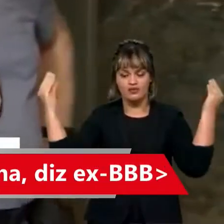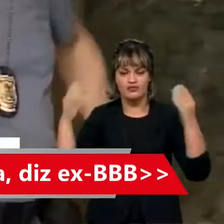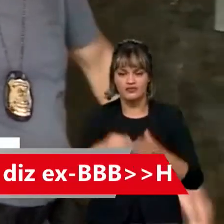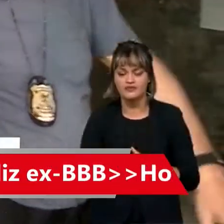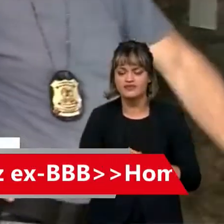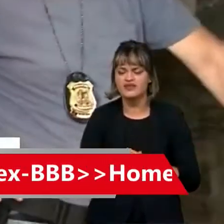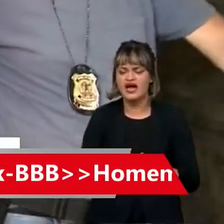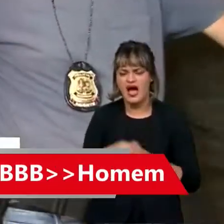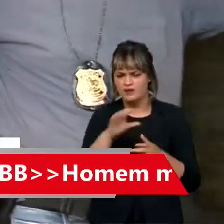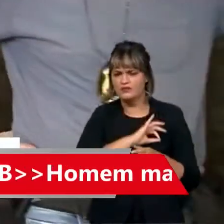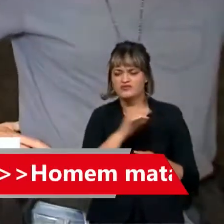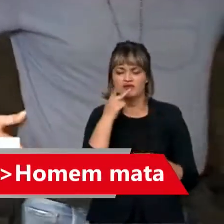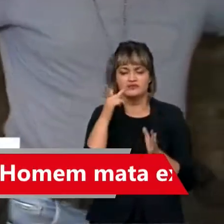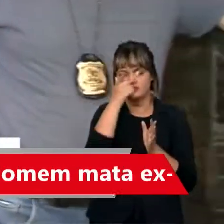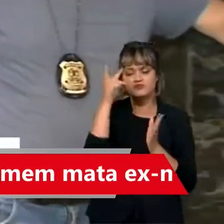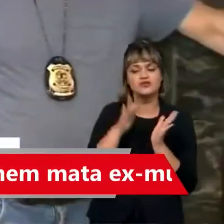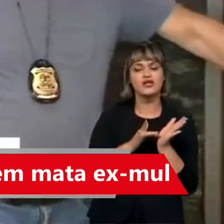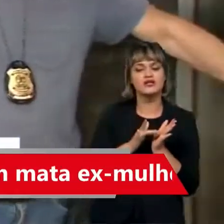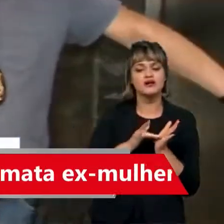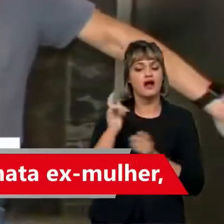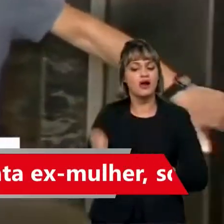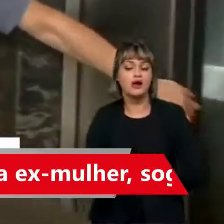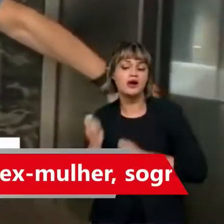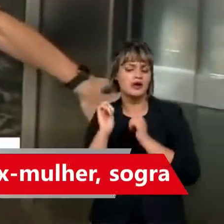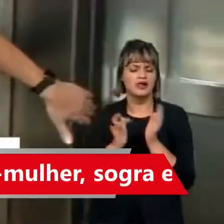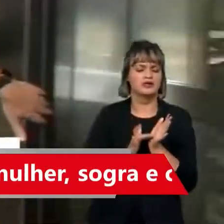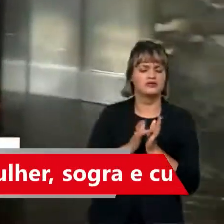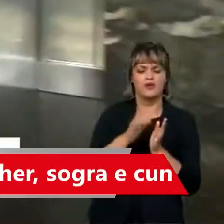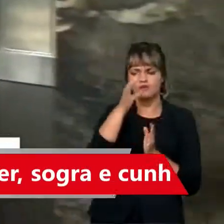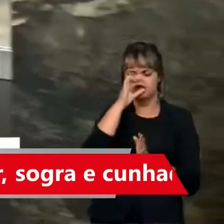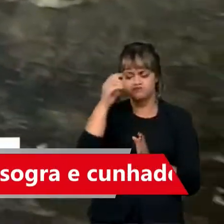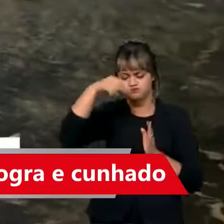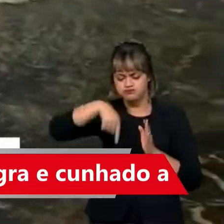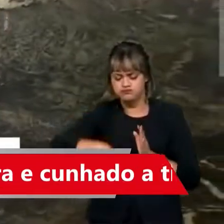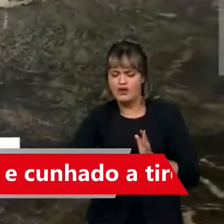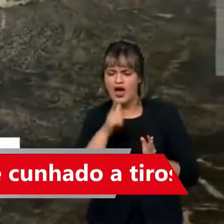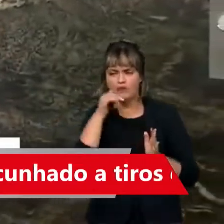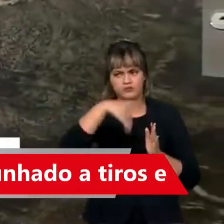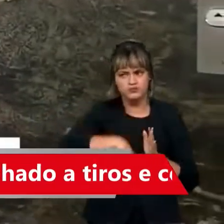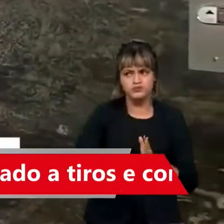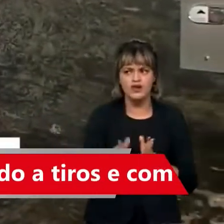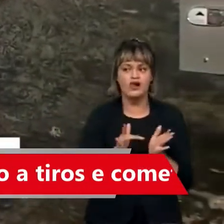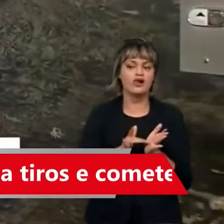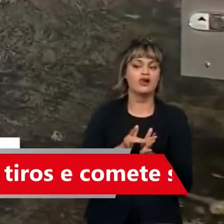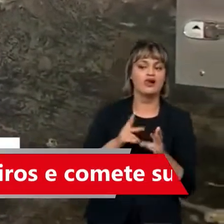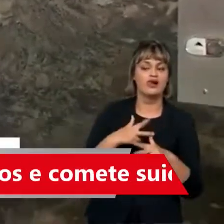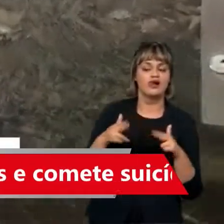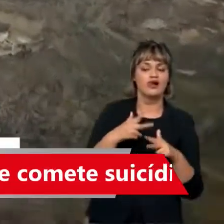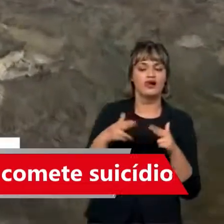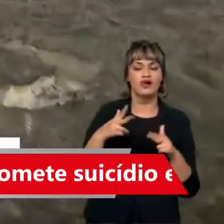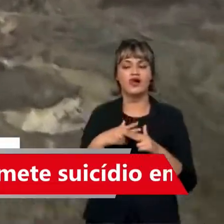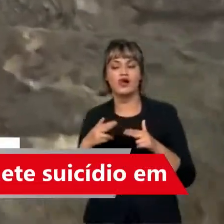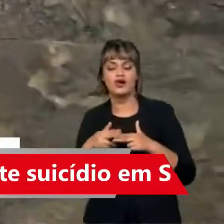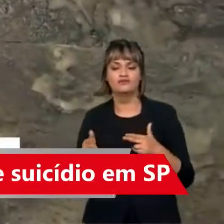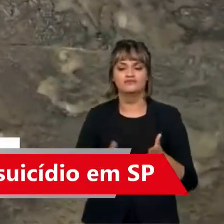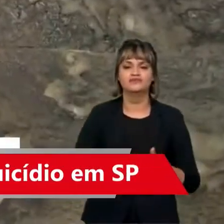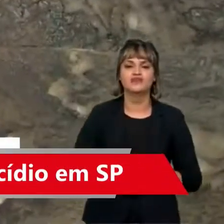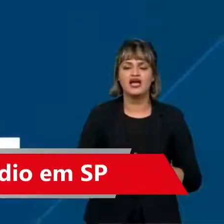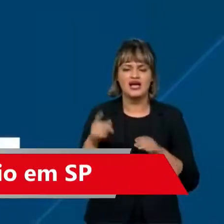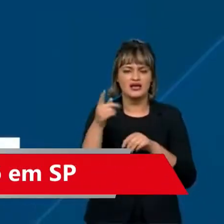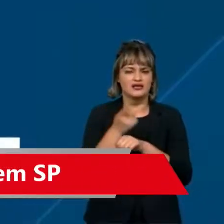50 quilos de maconha. De acordo com a Polícia Federal, os investigados usavam pequenas embarcações pesqueiras